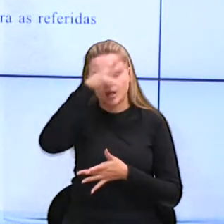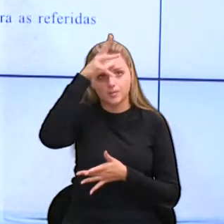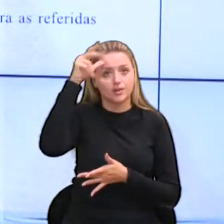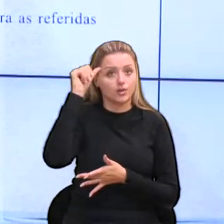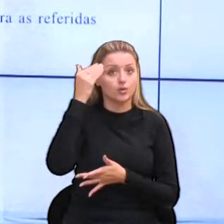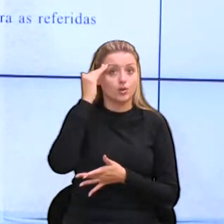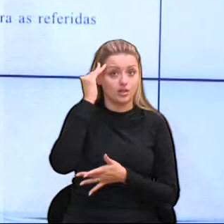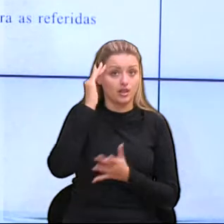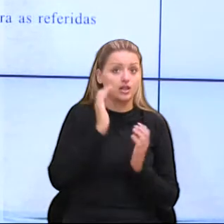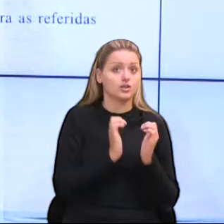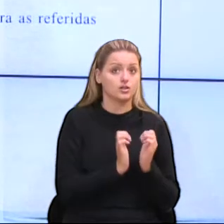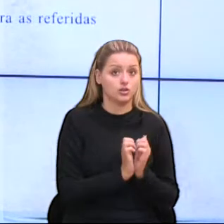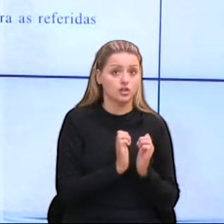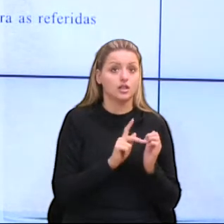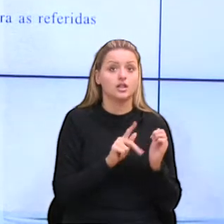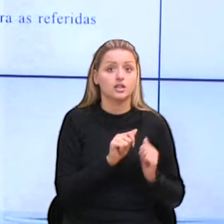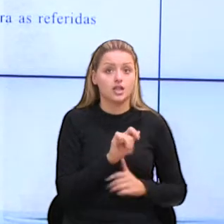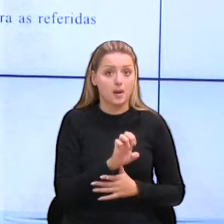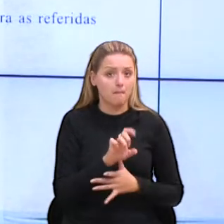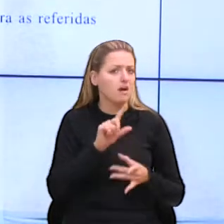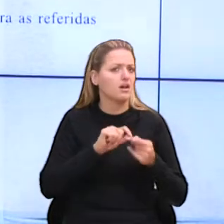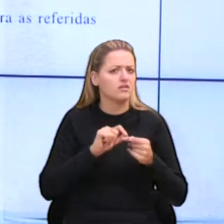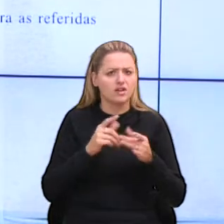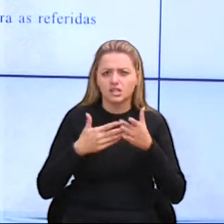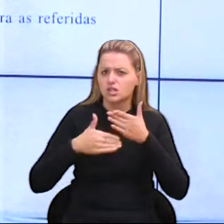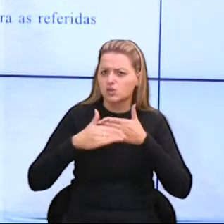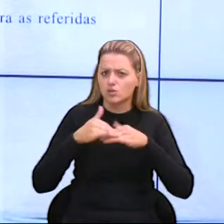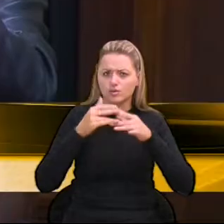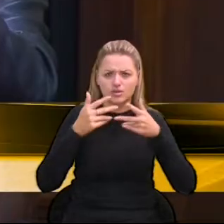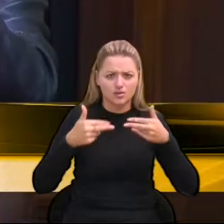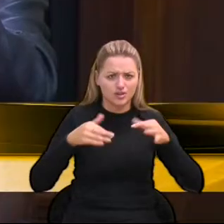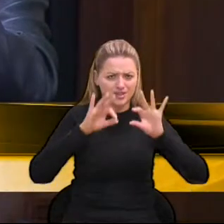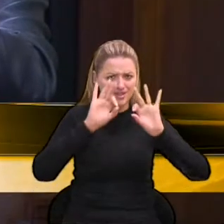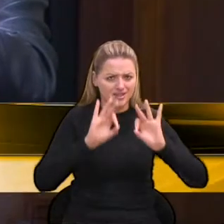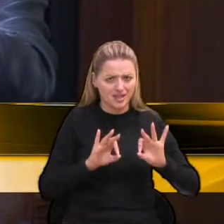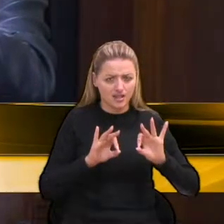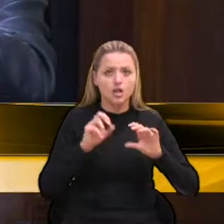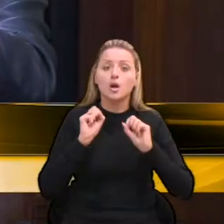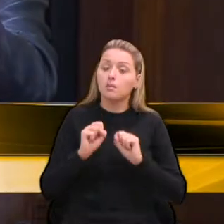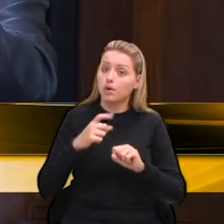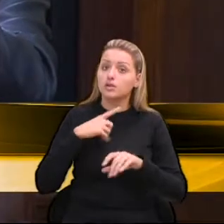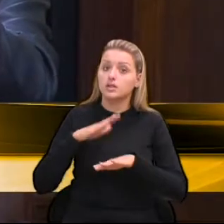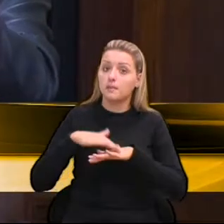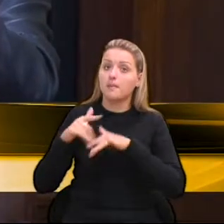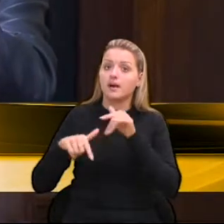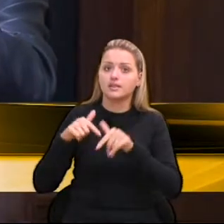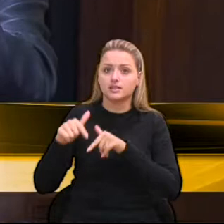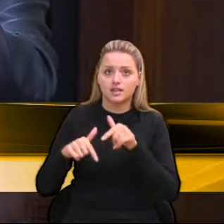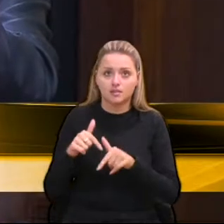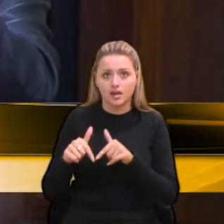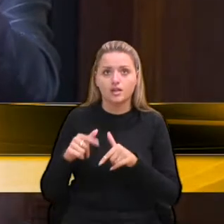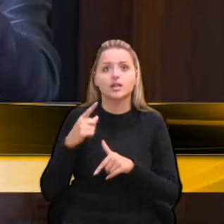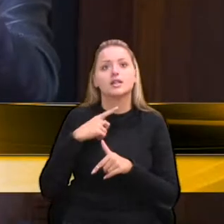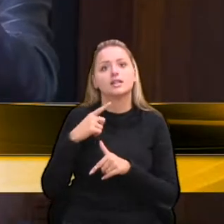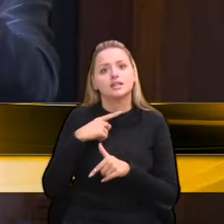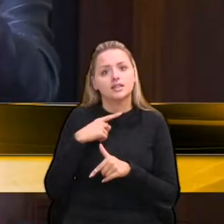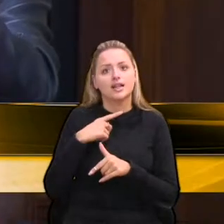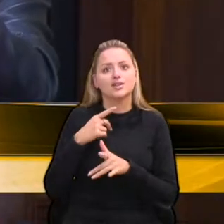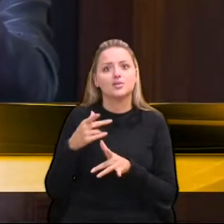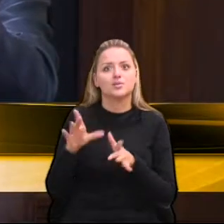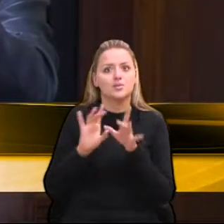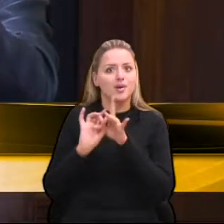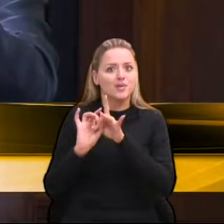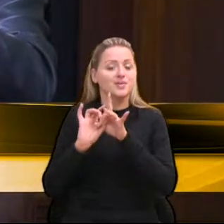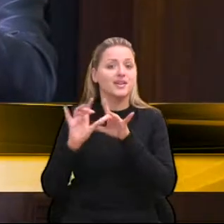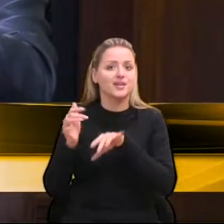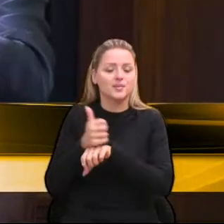que a APAE, atenta aos seus valores beneméritos, pode ampliar seu serviço, abre aspas, efetivando um laço de grandeza